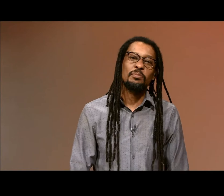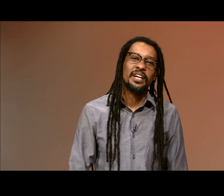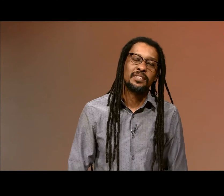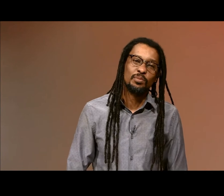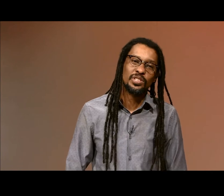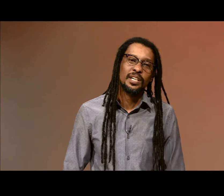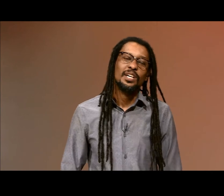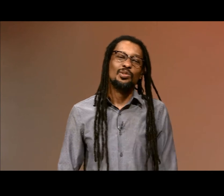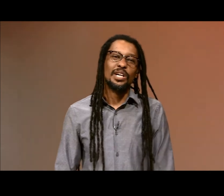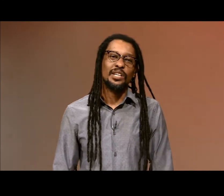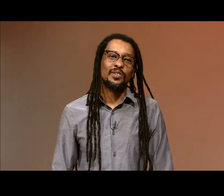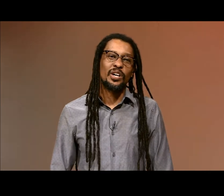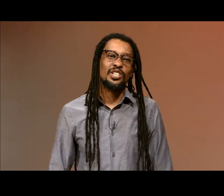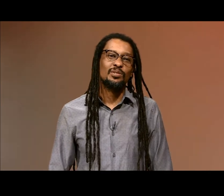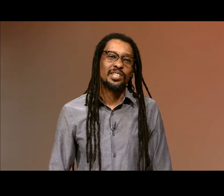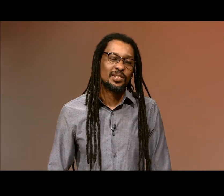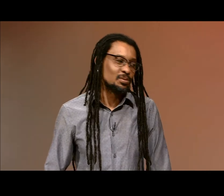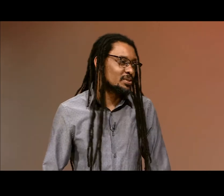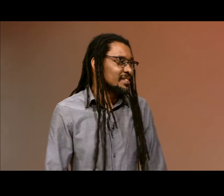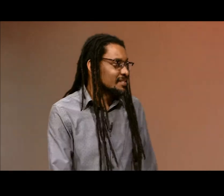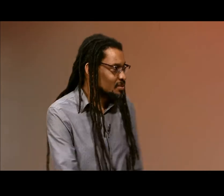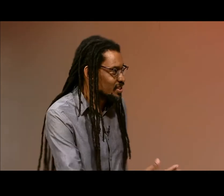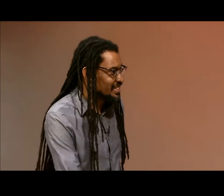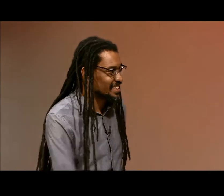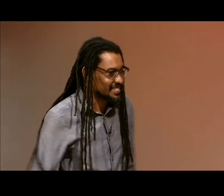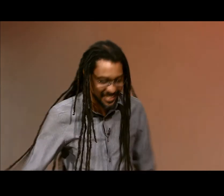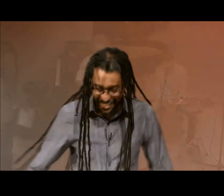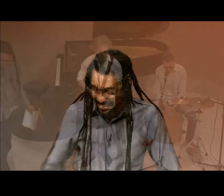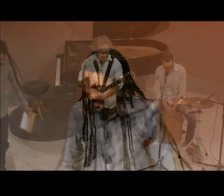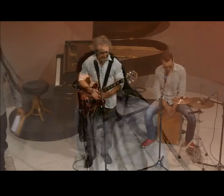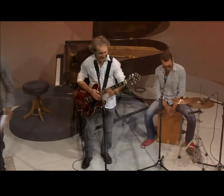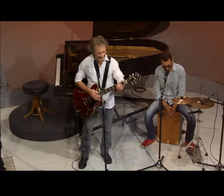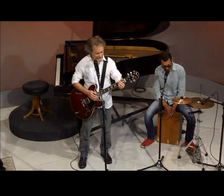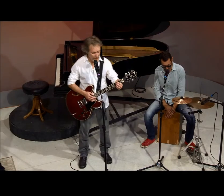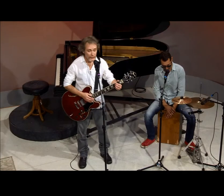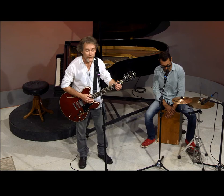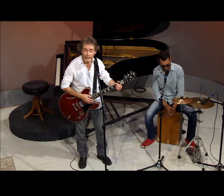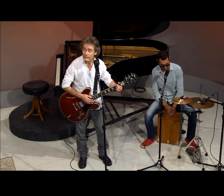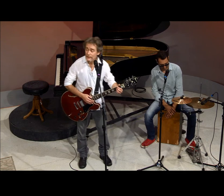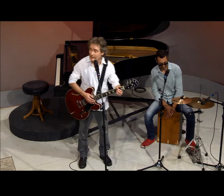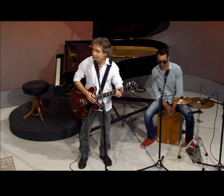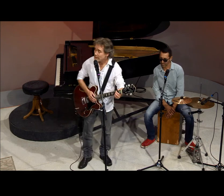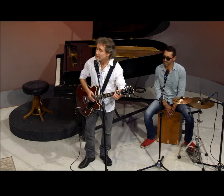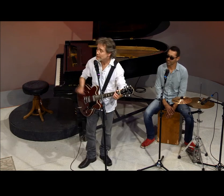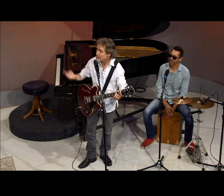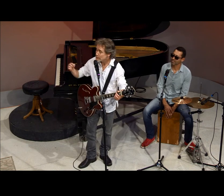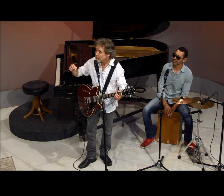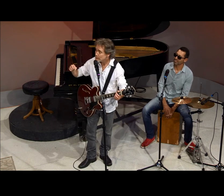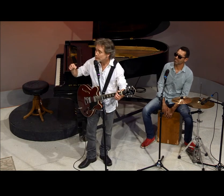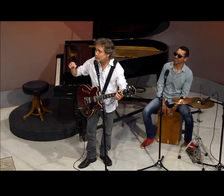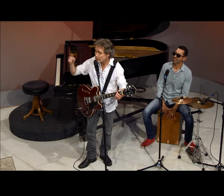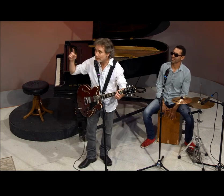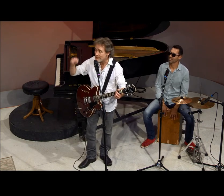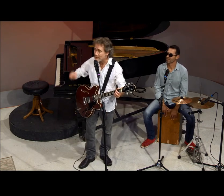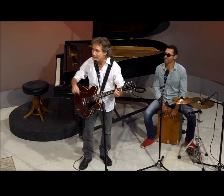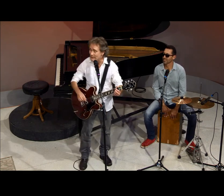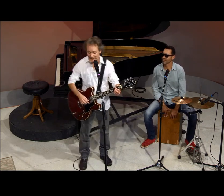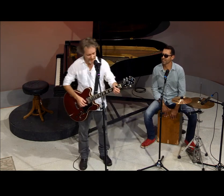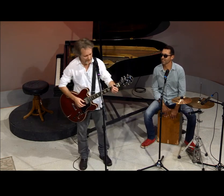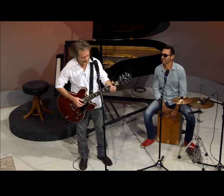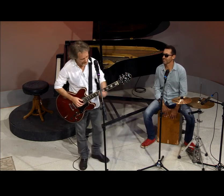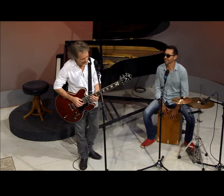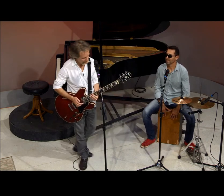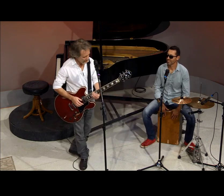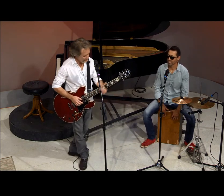um pouquinho mais da música do René Floyd no Estação Cultura. Contigo, René. Obrigado. Vou fazer uma musiquinha então do Poesia